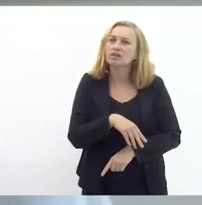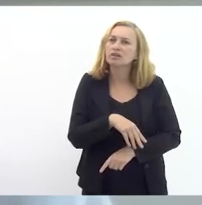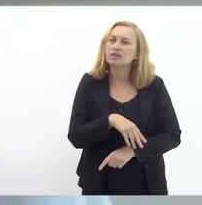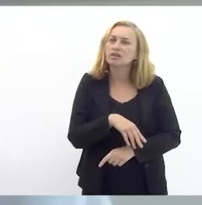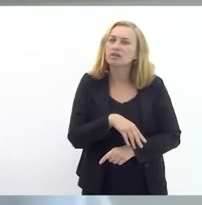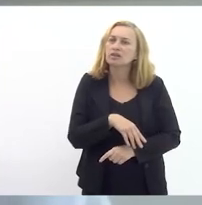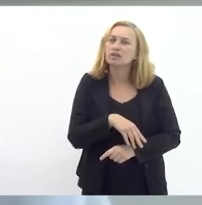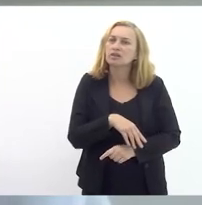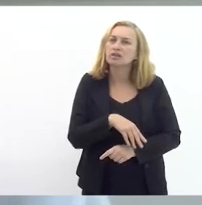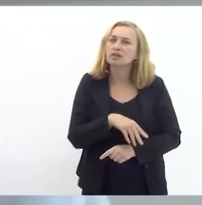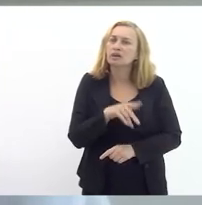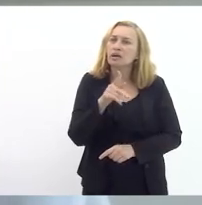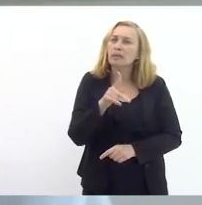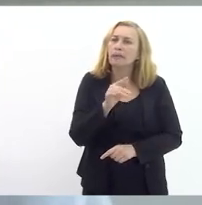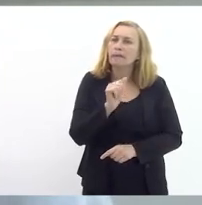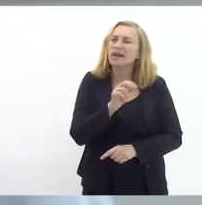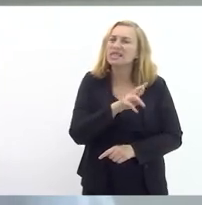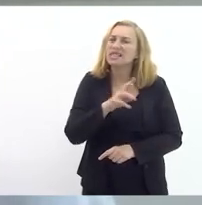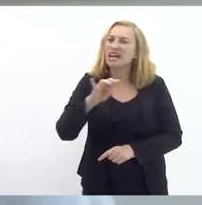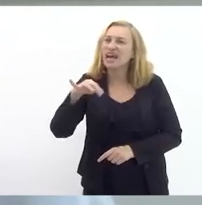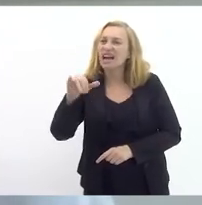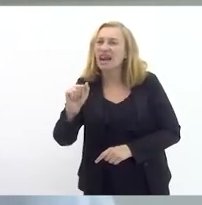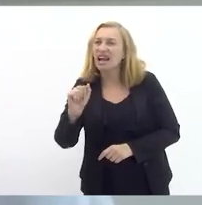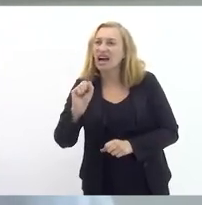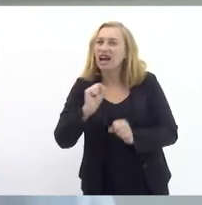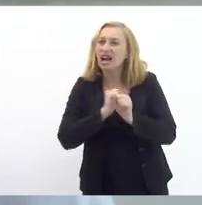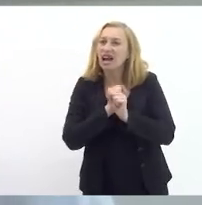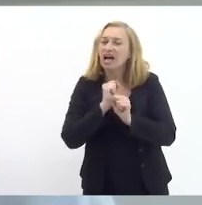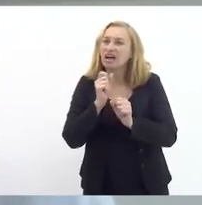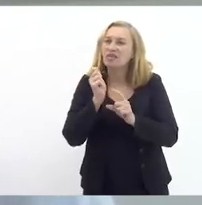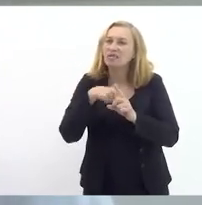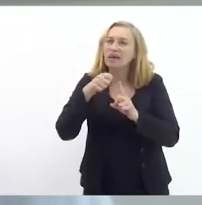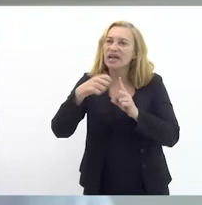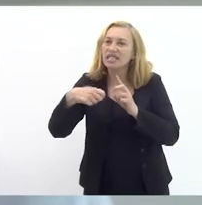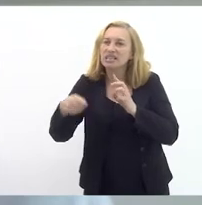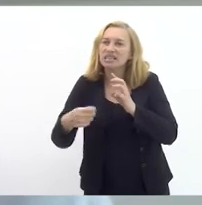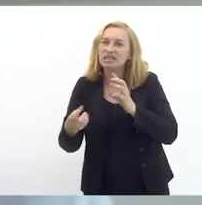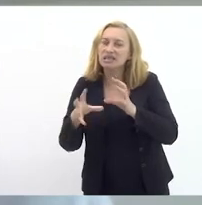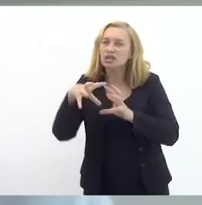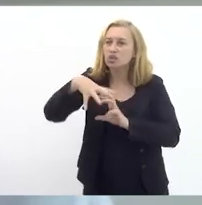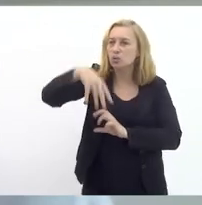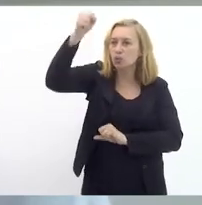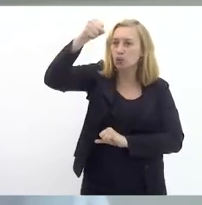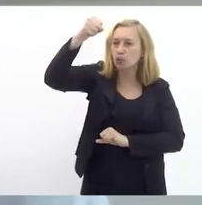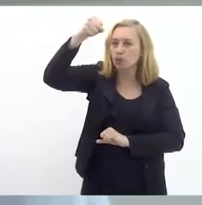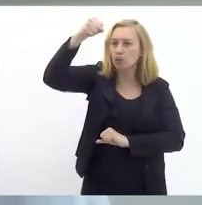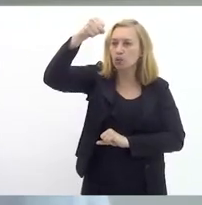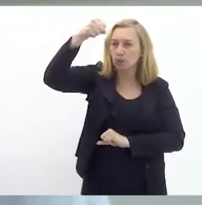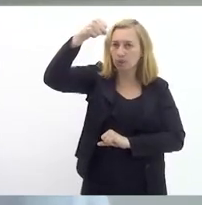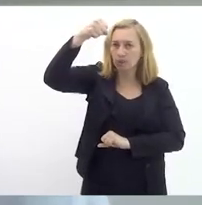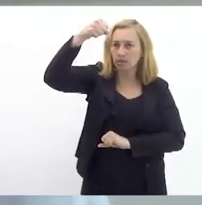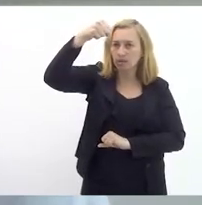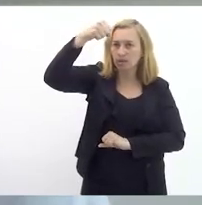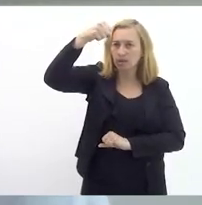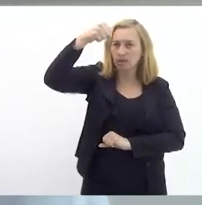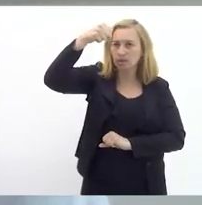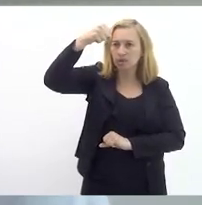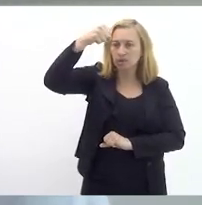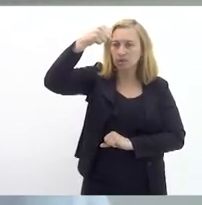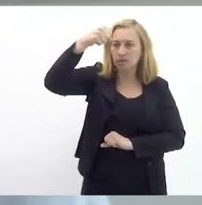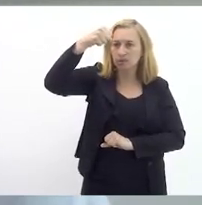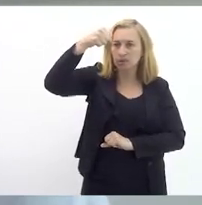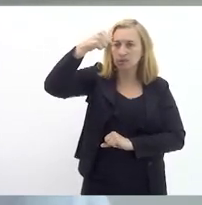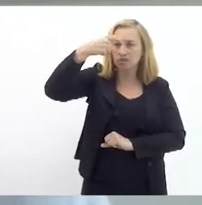a passarela há meses apagada, que atravessa de Magno para a